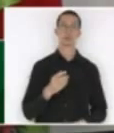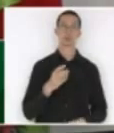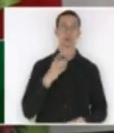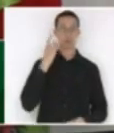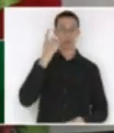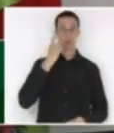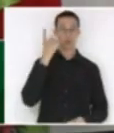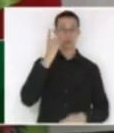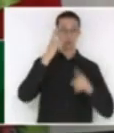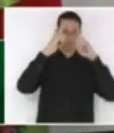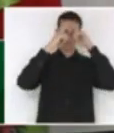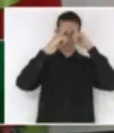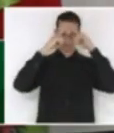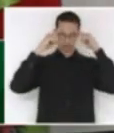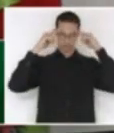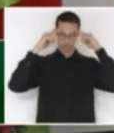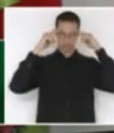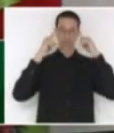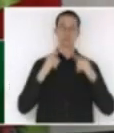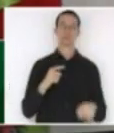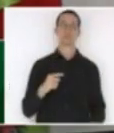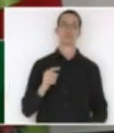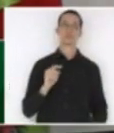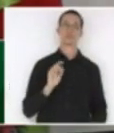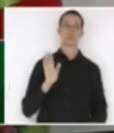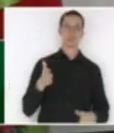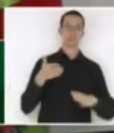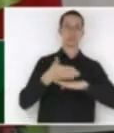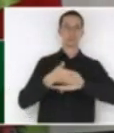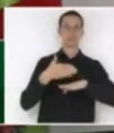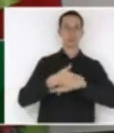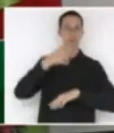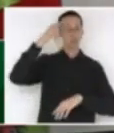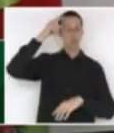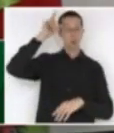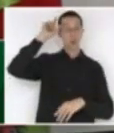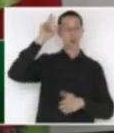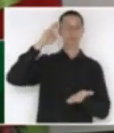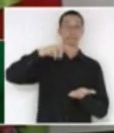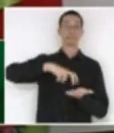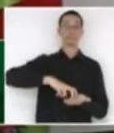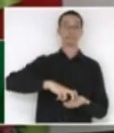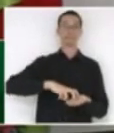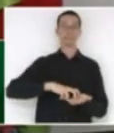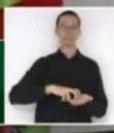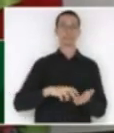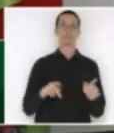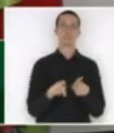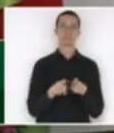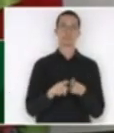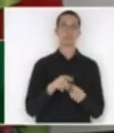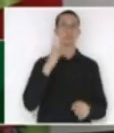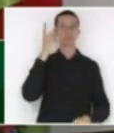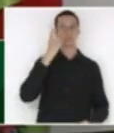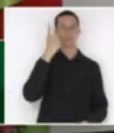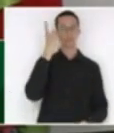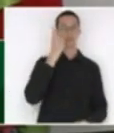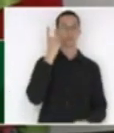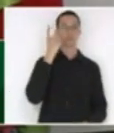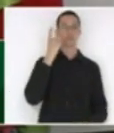presente. Nós tivemos a oportunidade de participar ontem pela manhã, também o deputado Dirceu